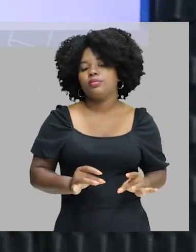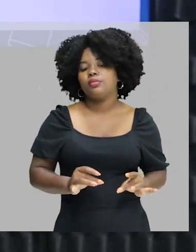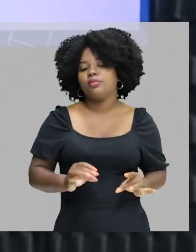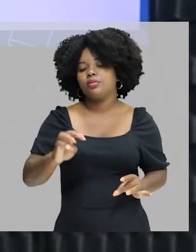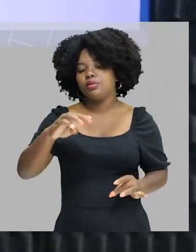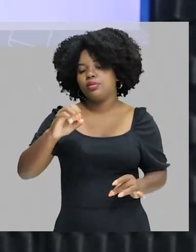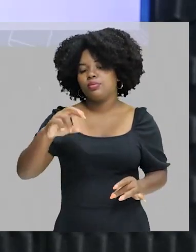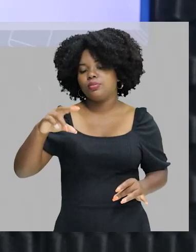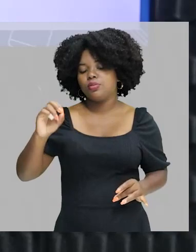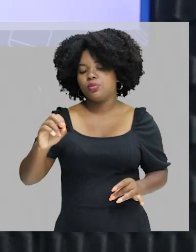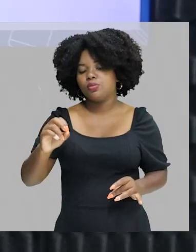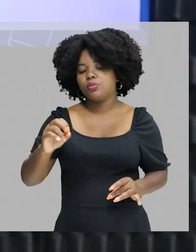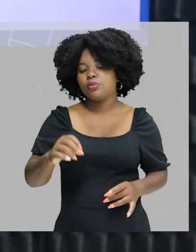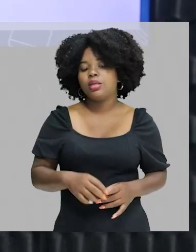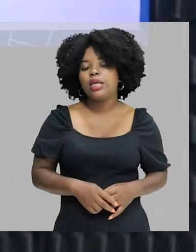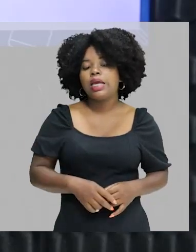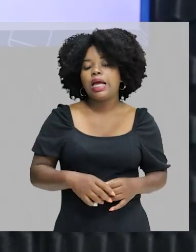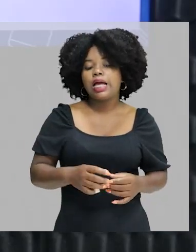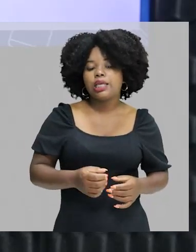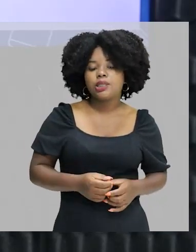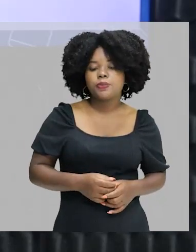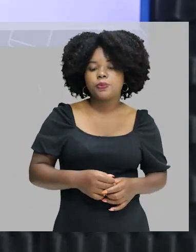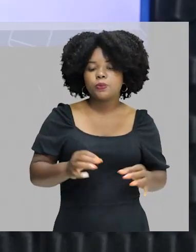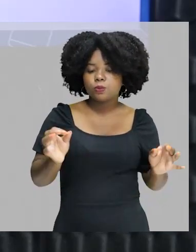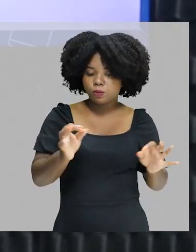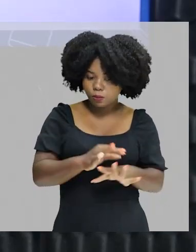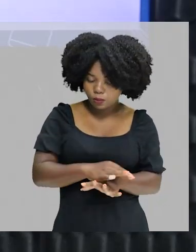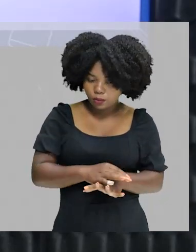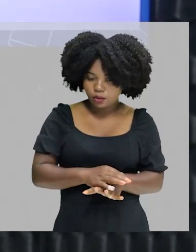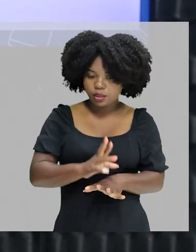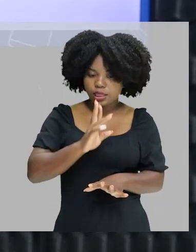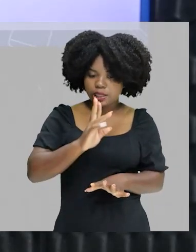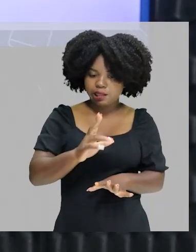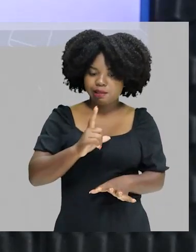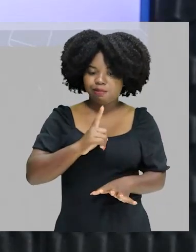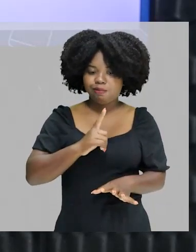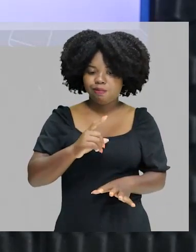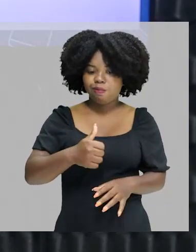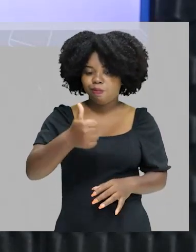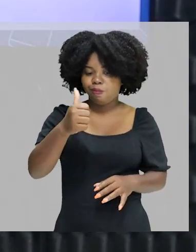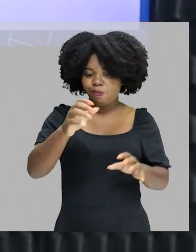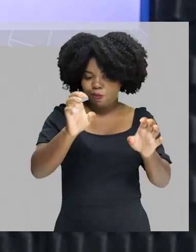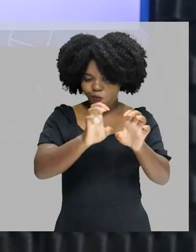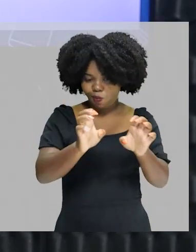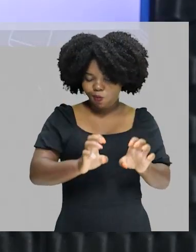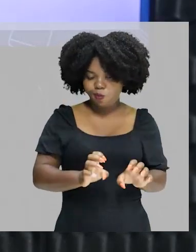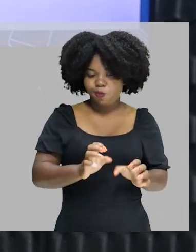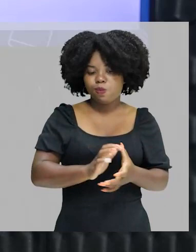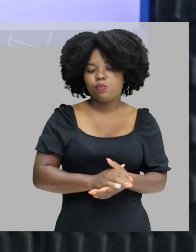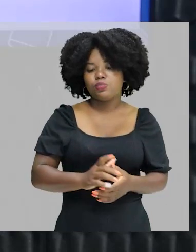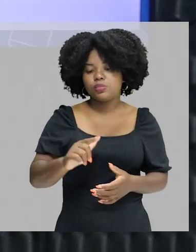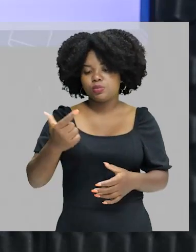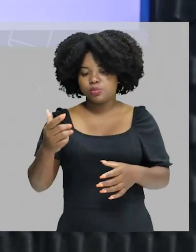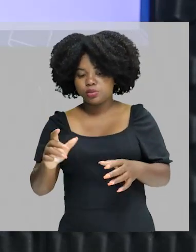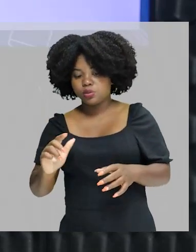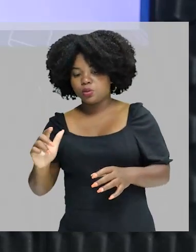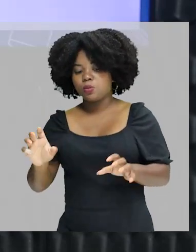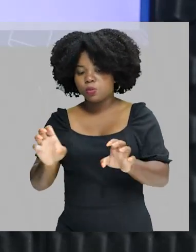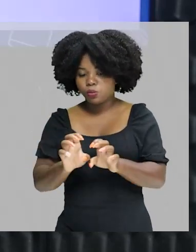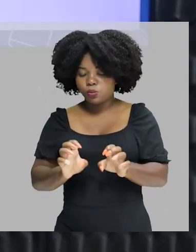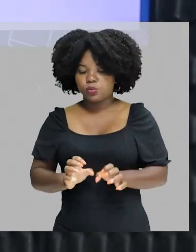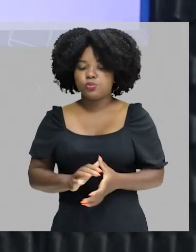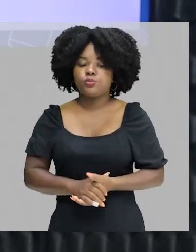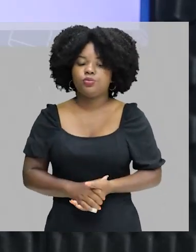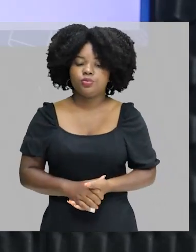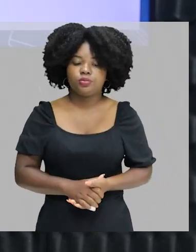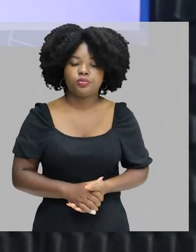ok? E aí o resultado, ó, olha só, essa estrutura aqui. Essa estrutura, a